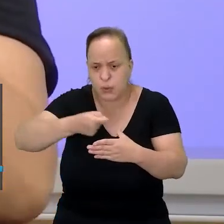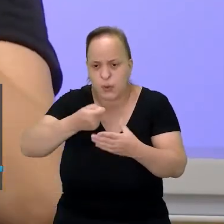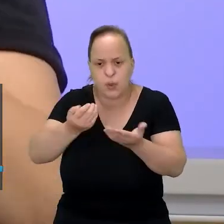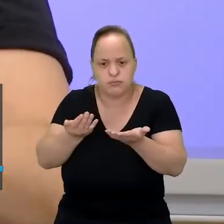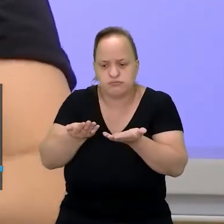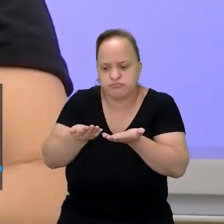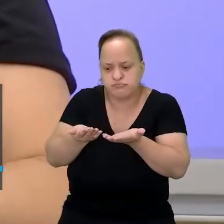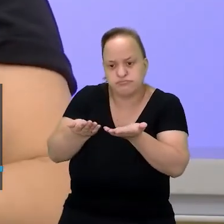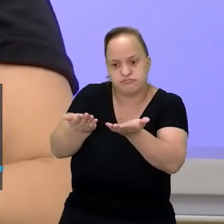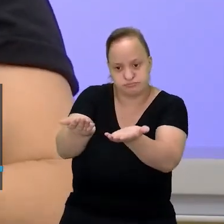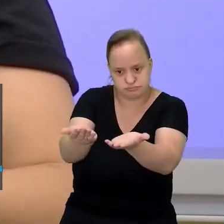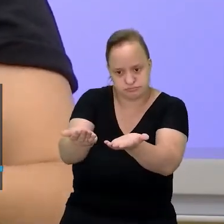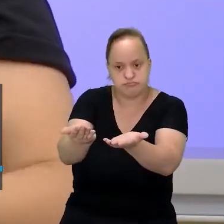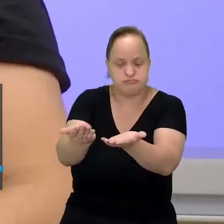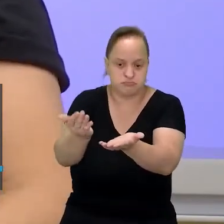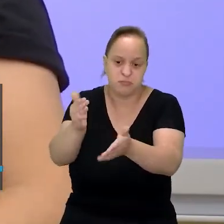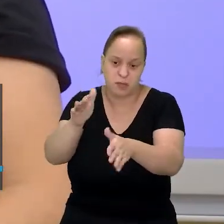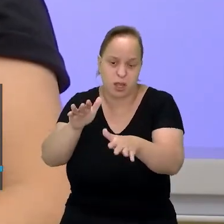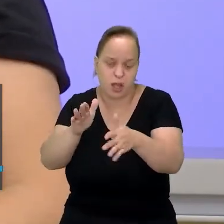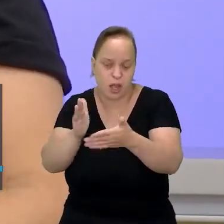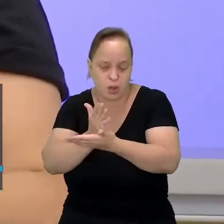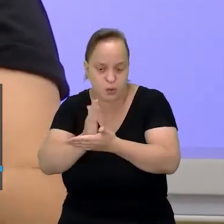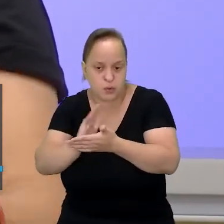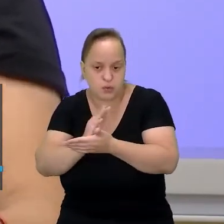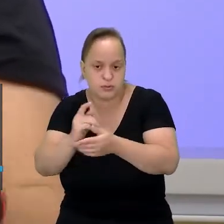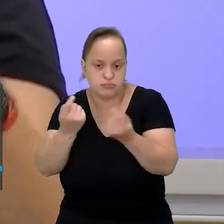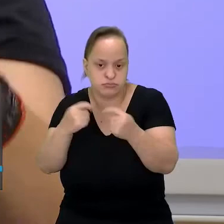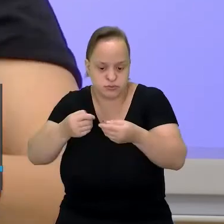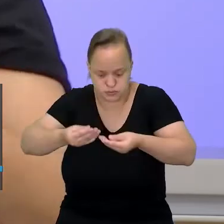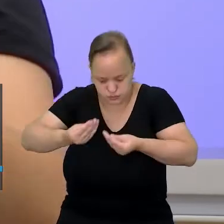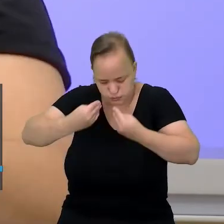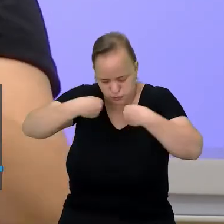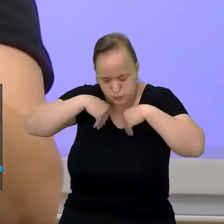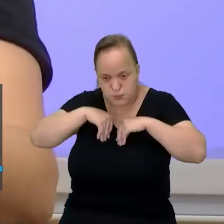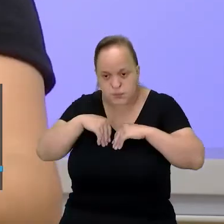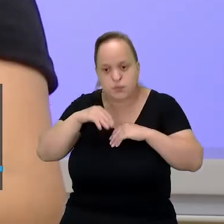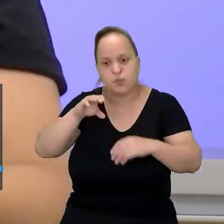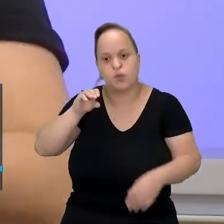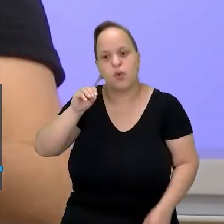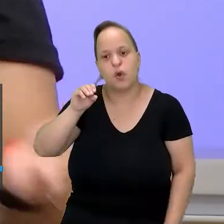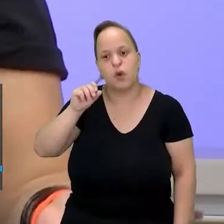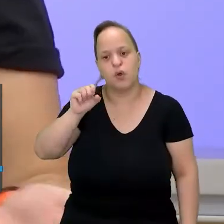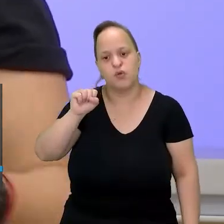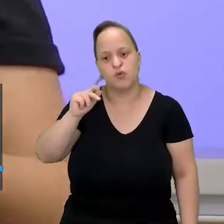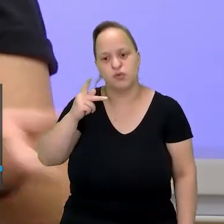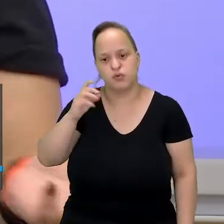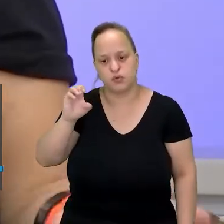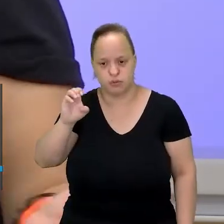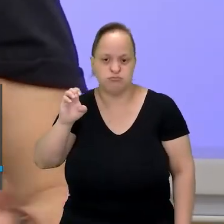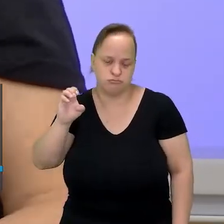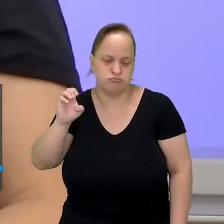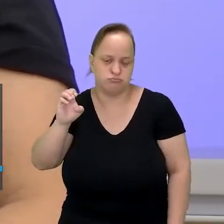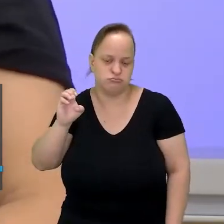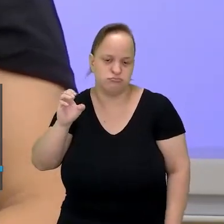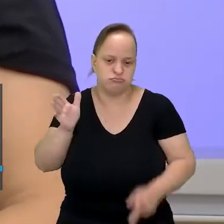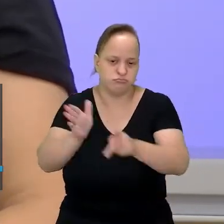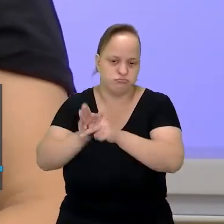tanto para ingerir, tá? Você tem, por exemplo, a hóstia. A hóstia, ela é uma representação, mas ela é um alimento, não tem como dizer que não